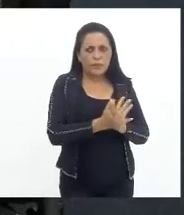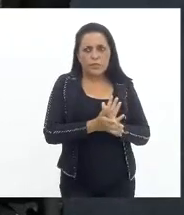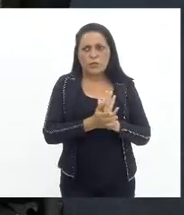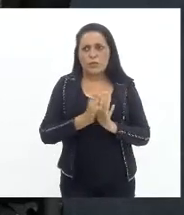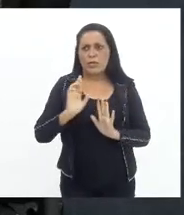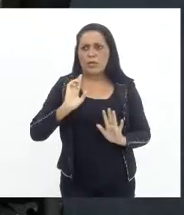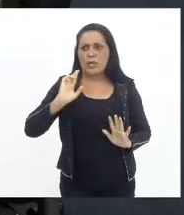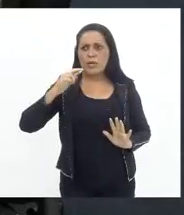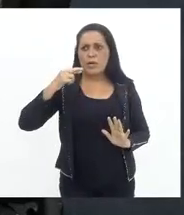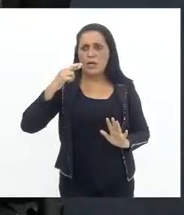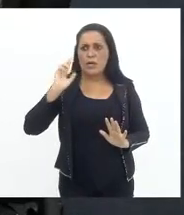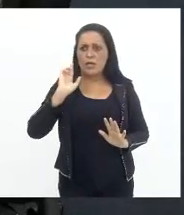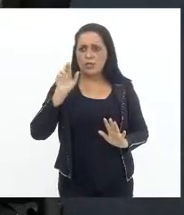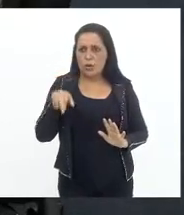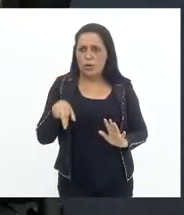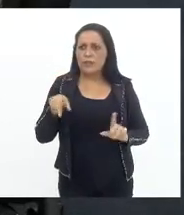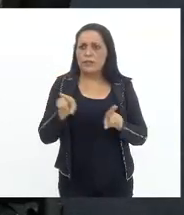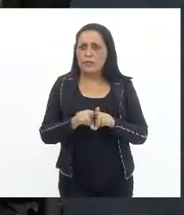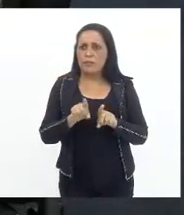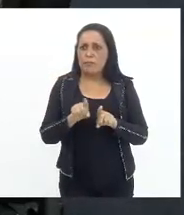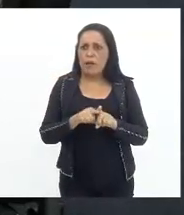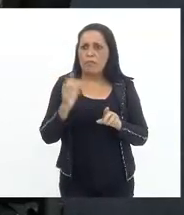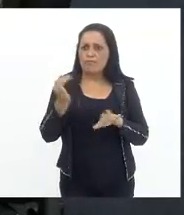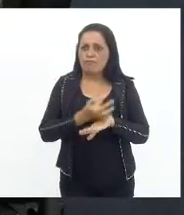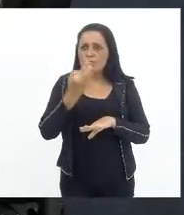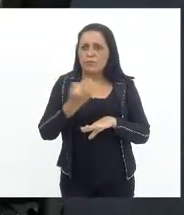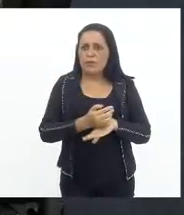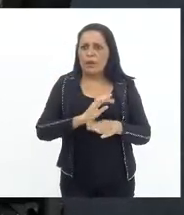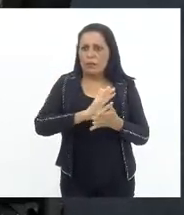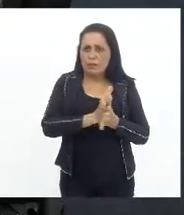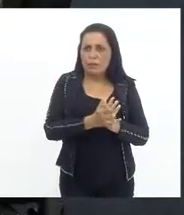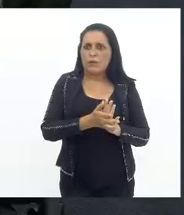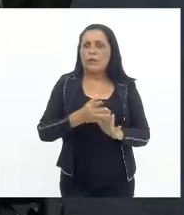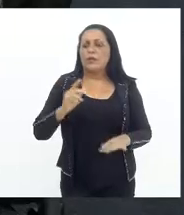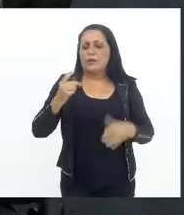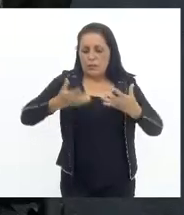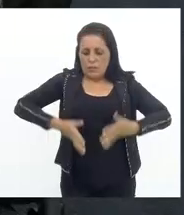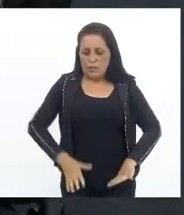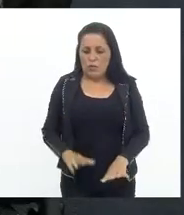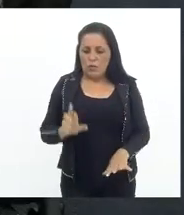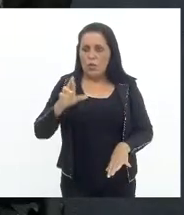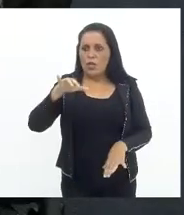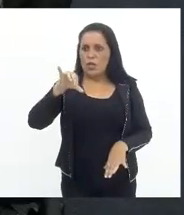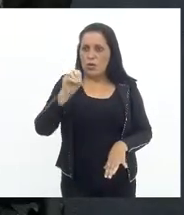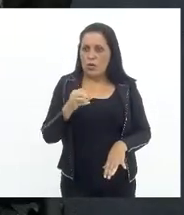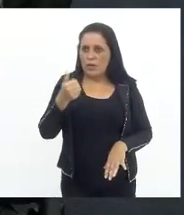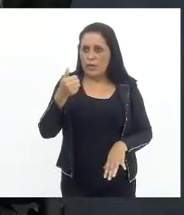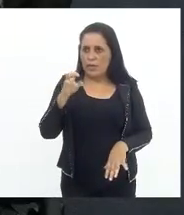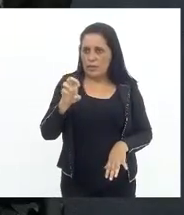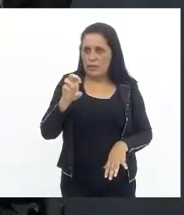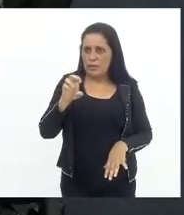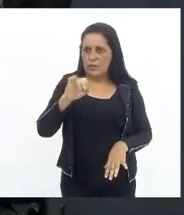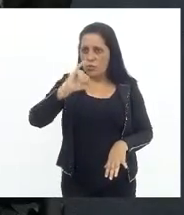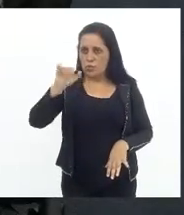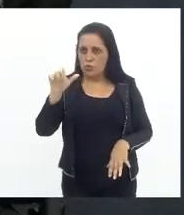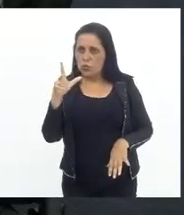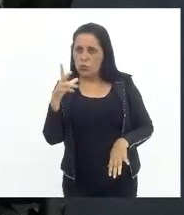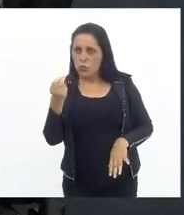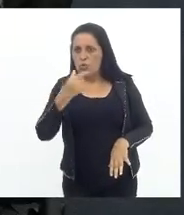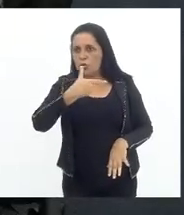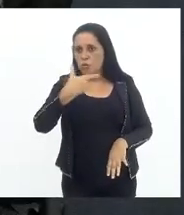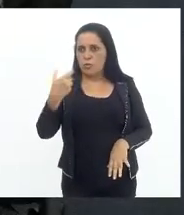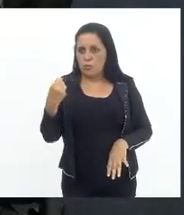intolerância religiosa. O Paulinho, que é nascido no Rio de Janeiro no dia 15 de julho de 2000, é uma pessoa